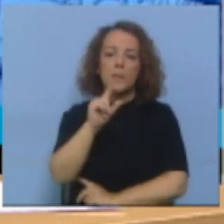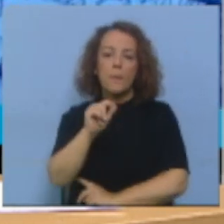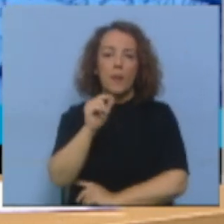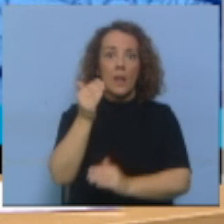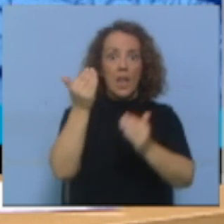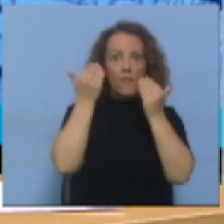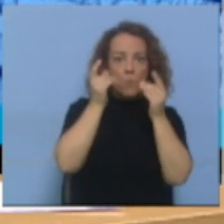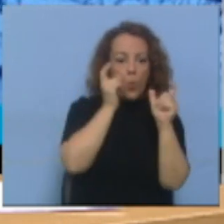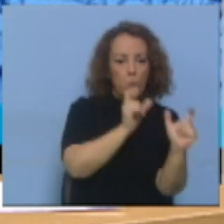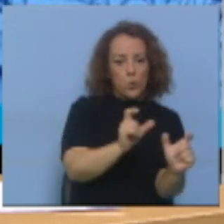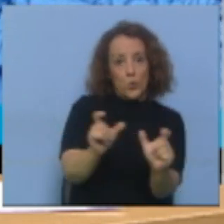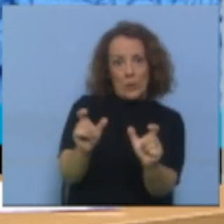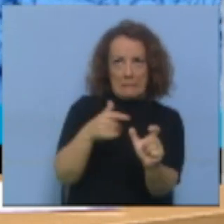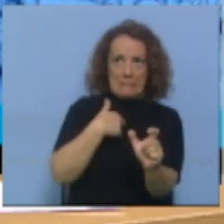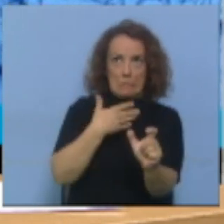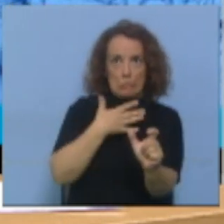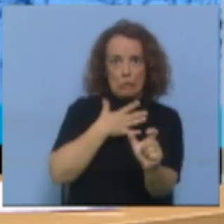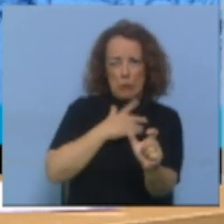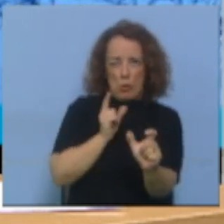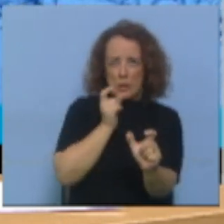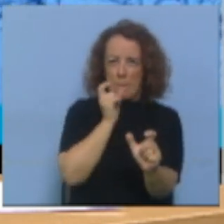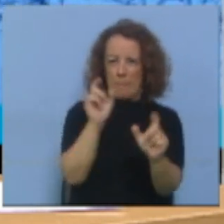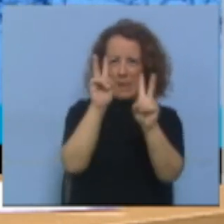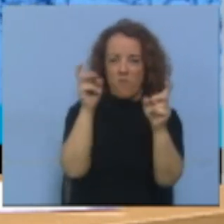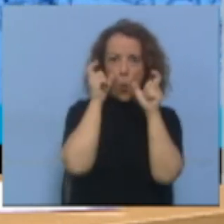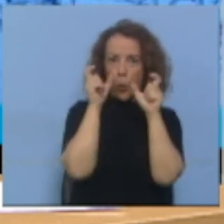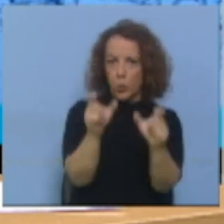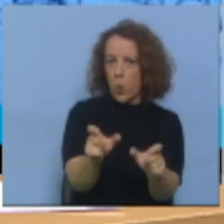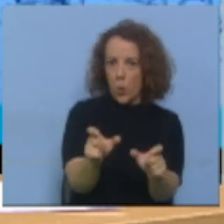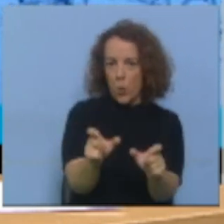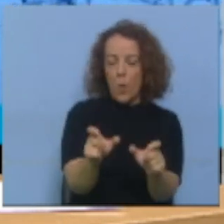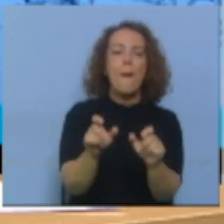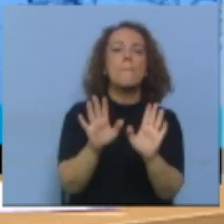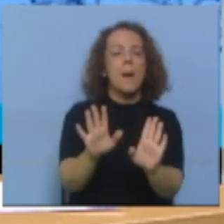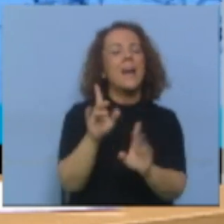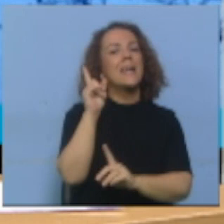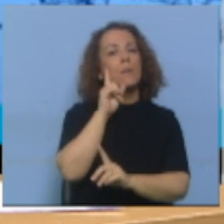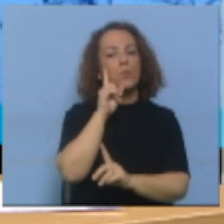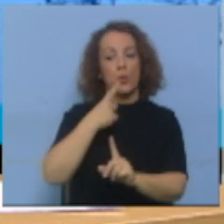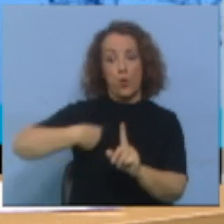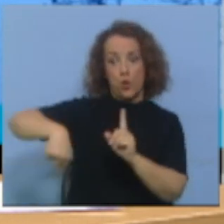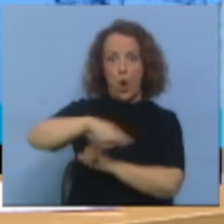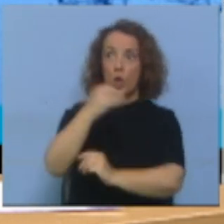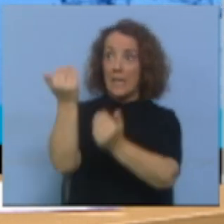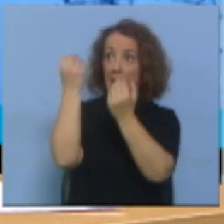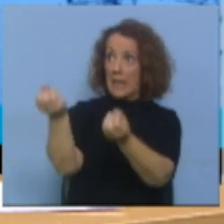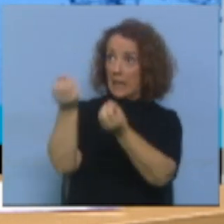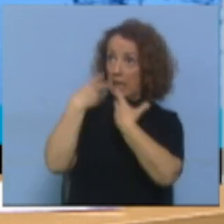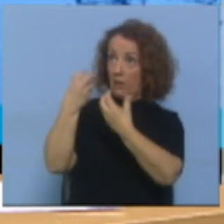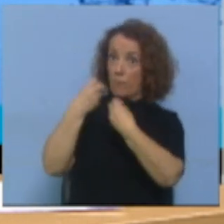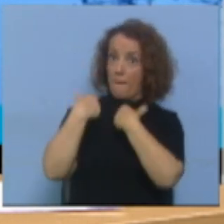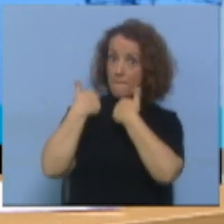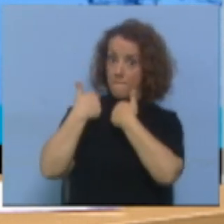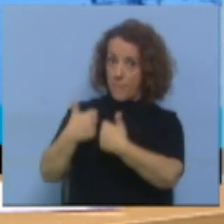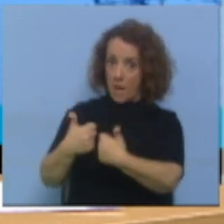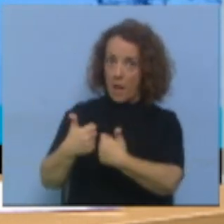neste sentido. Peço desculpa, não gosto da palavra controlar. É importante nós estarmos informados,